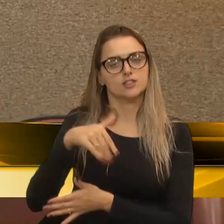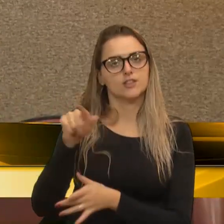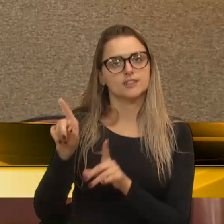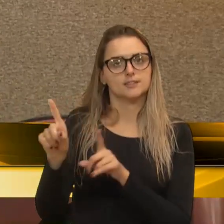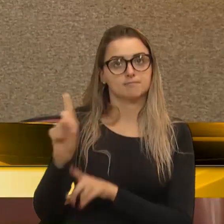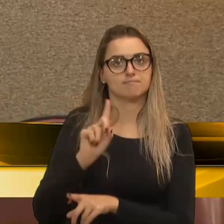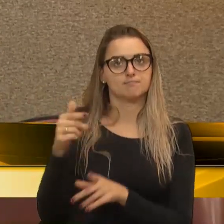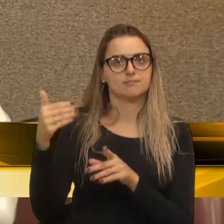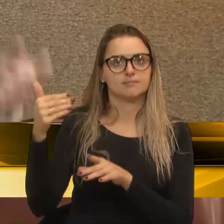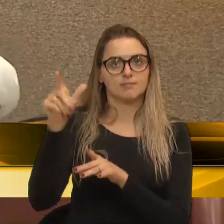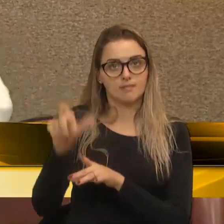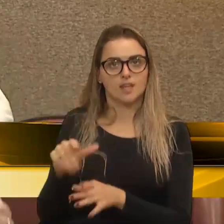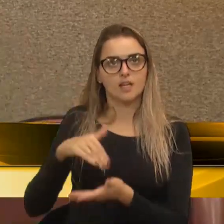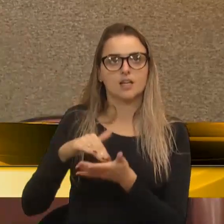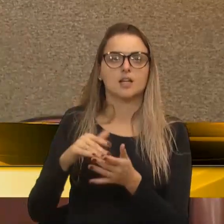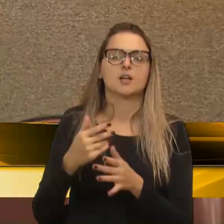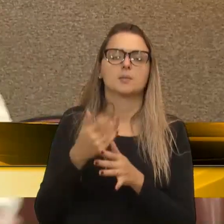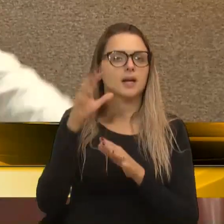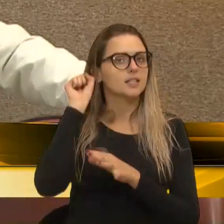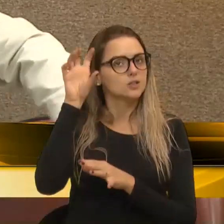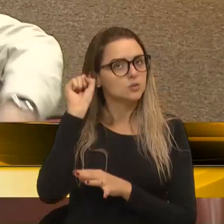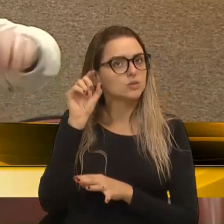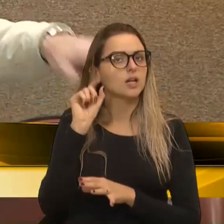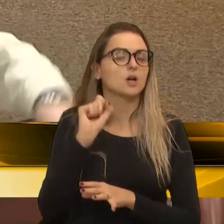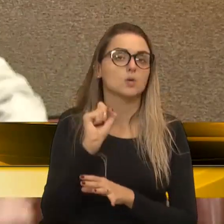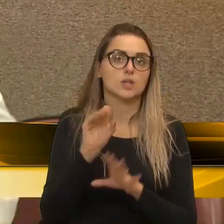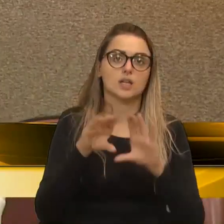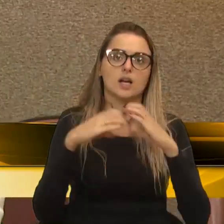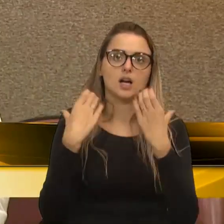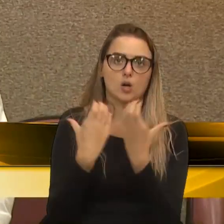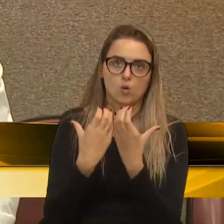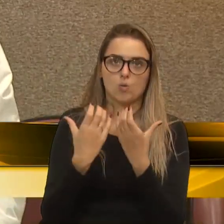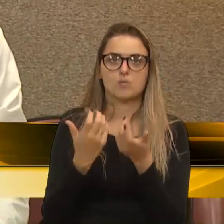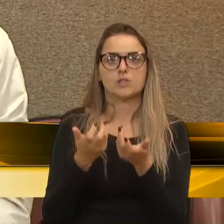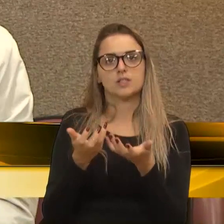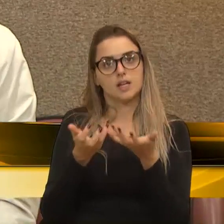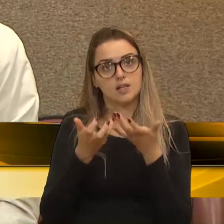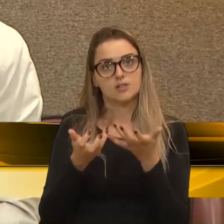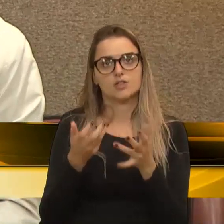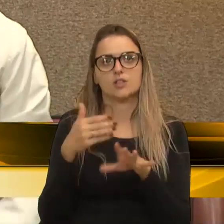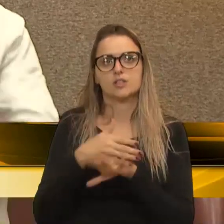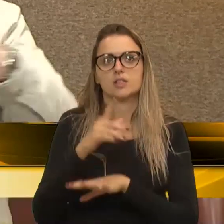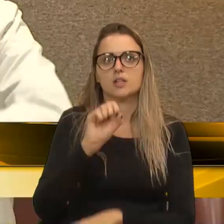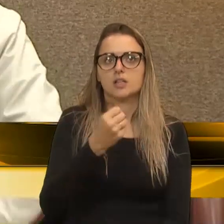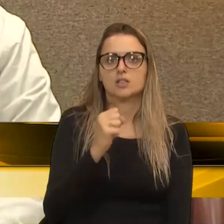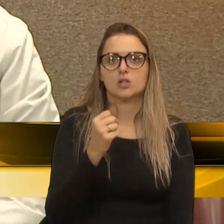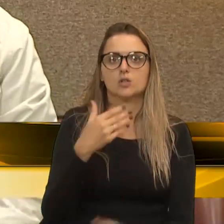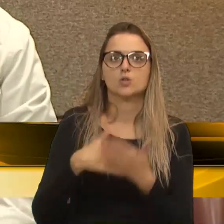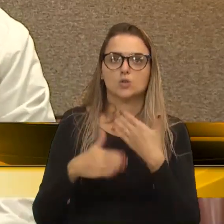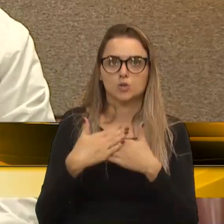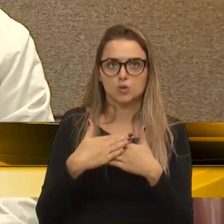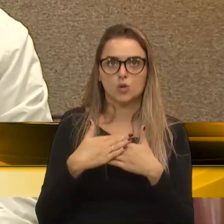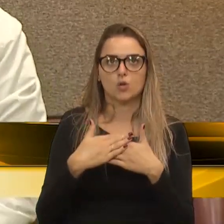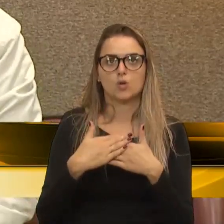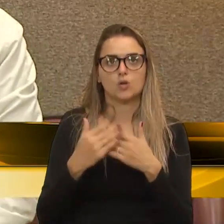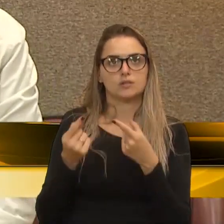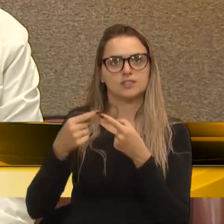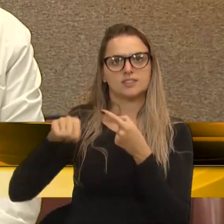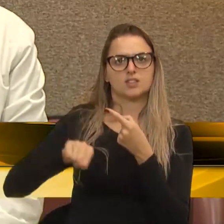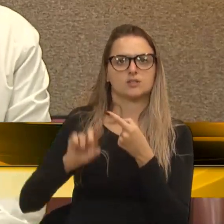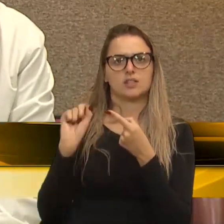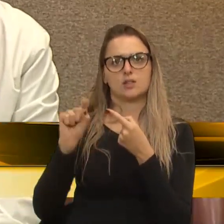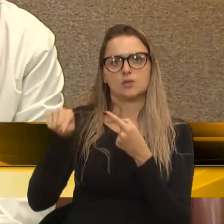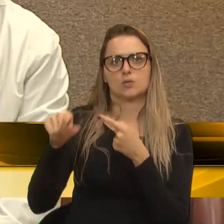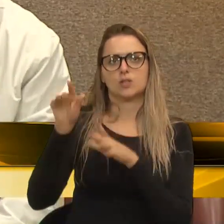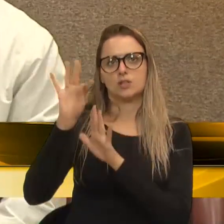de todas, para ouvir as colocações de todas as nossas 8 audiências públicas, que quase todas foram totalmente contrário ao que foi aqui